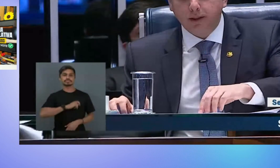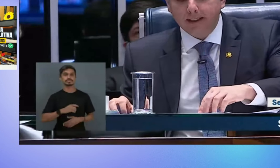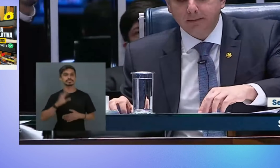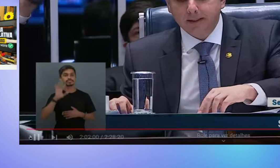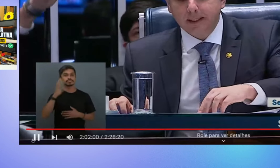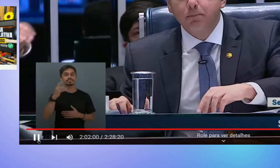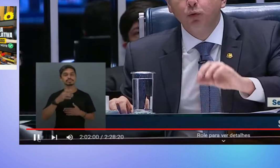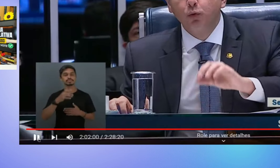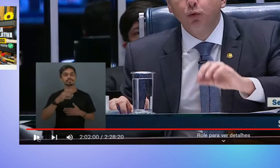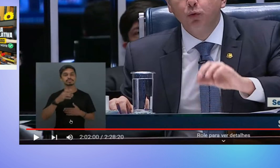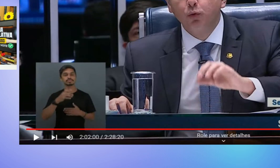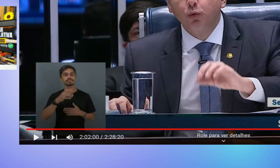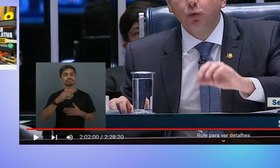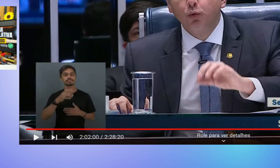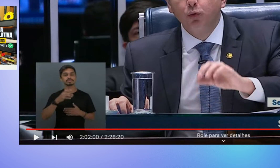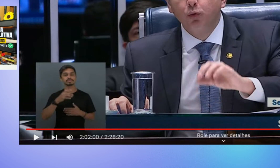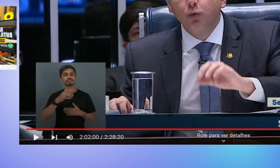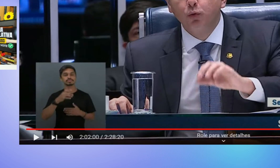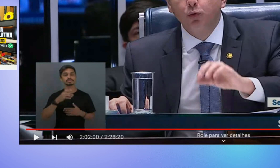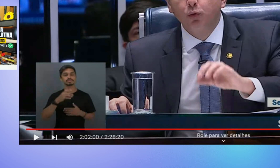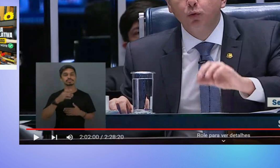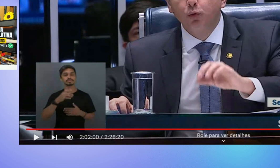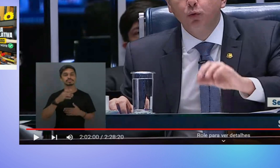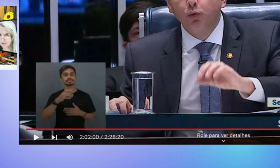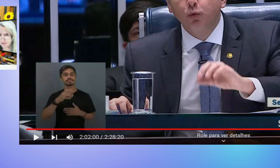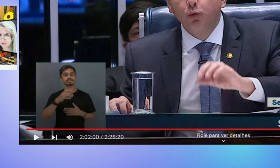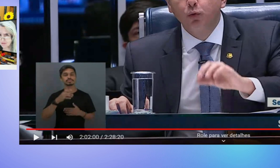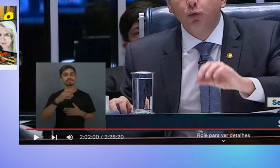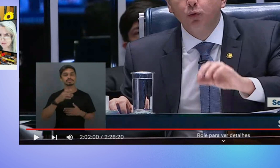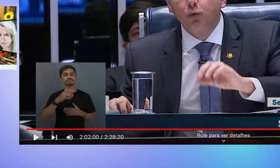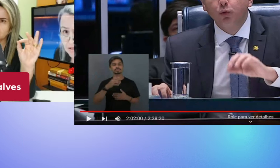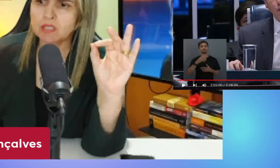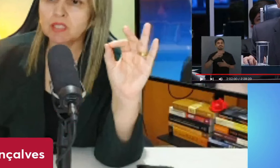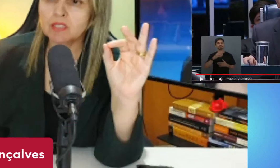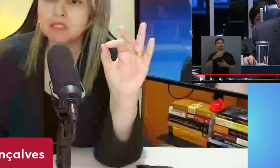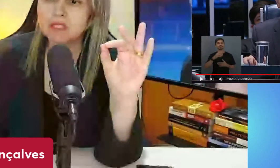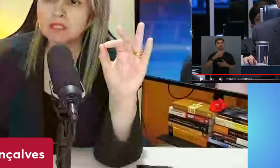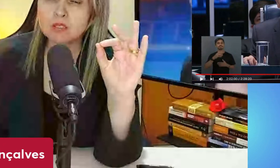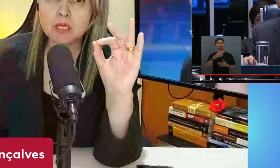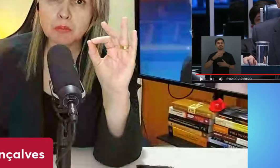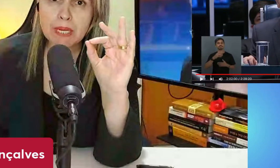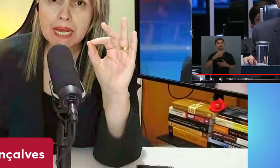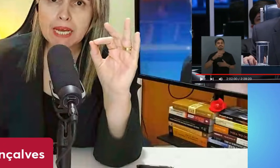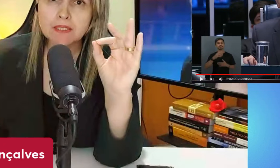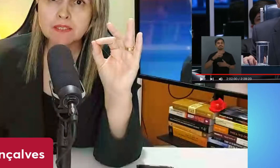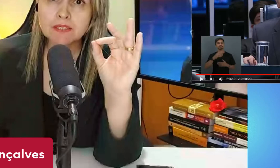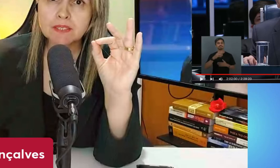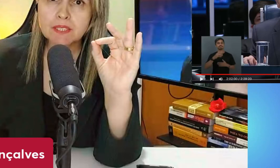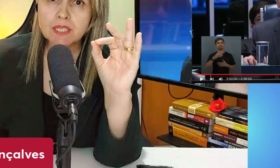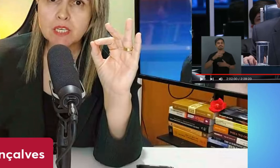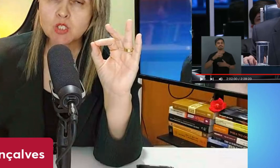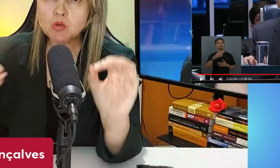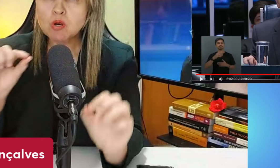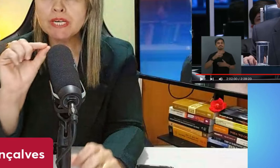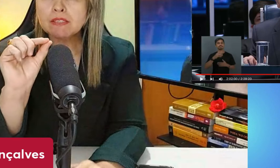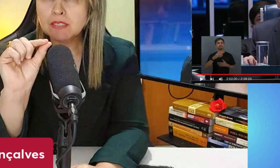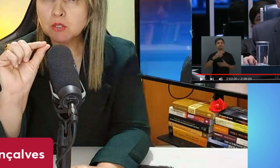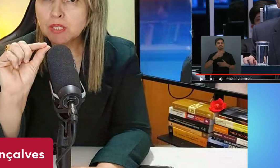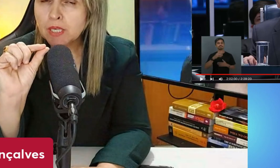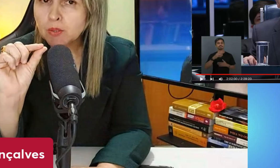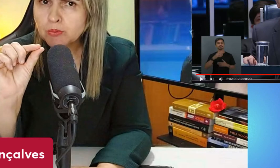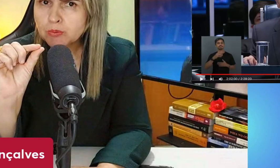contaminadas mas é muito pera aí pera aí pera aí pera aí nesse ponto aqui nós temos que parar se o